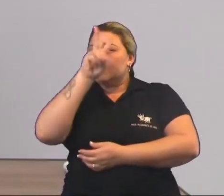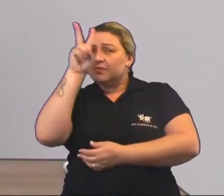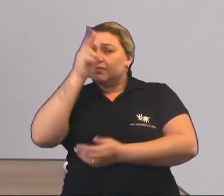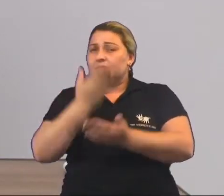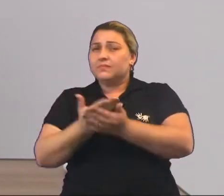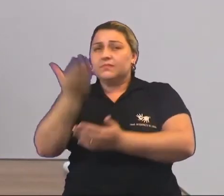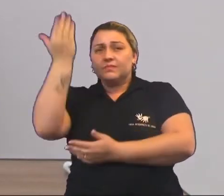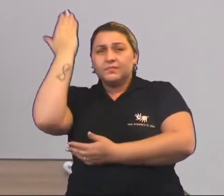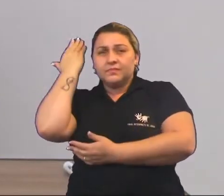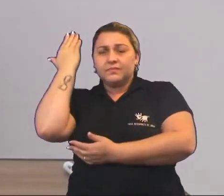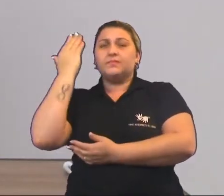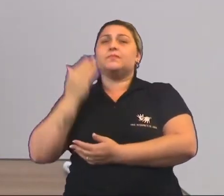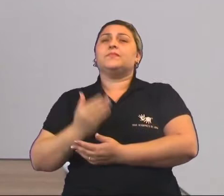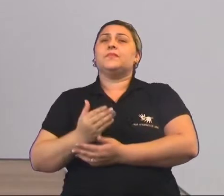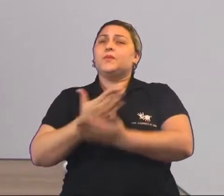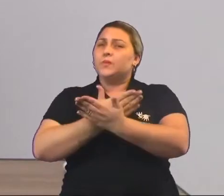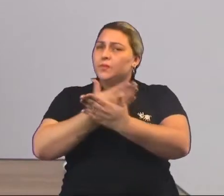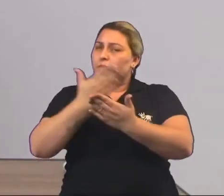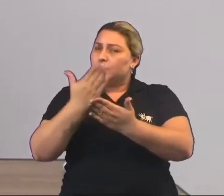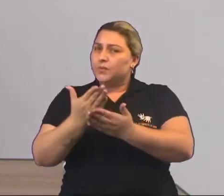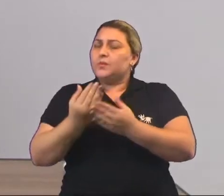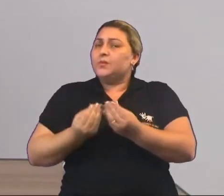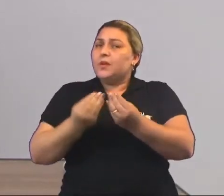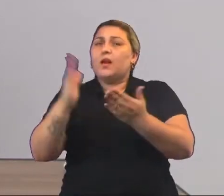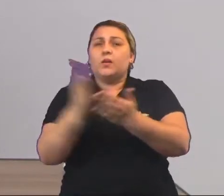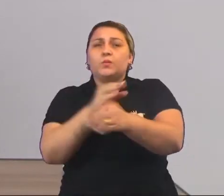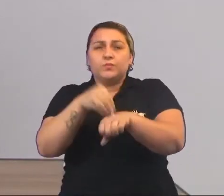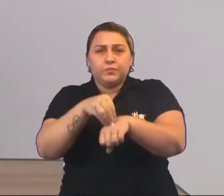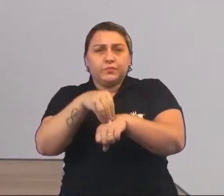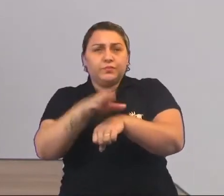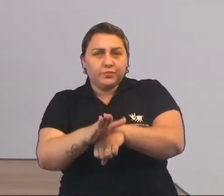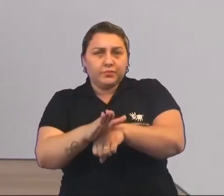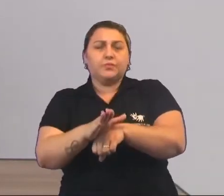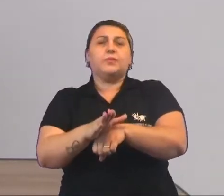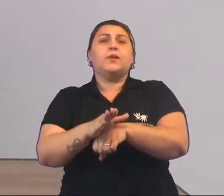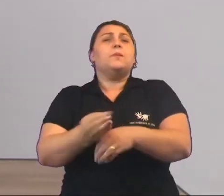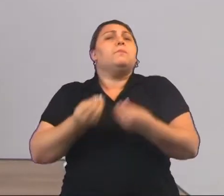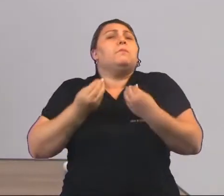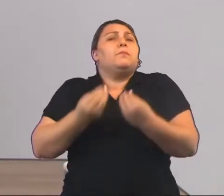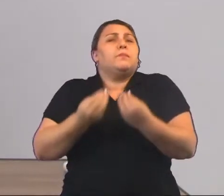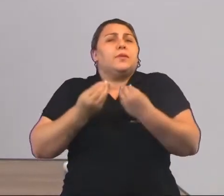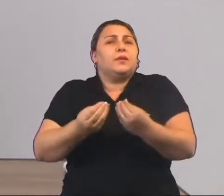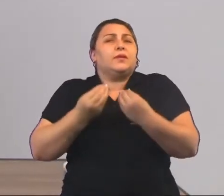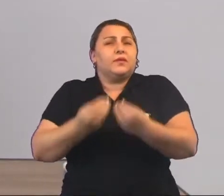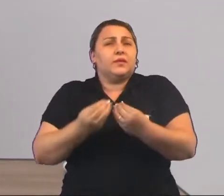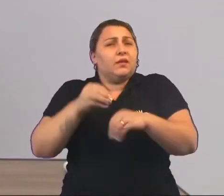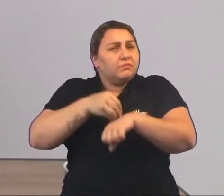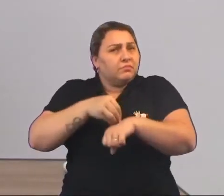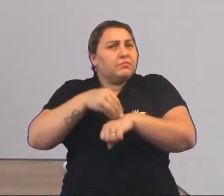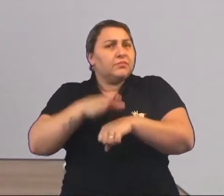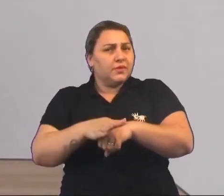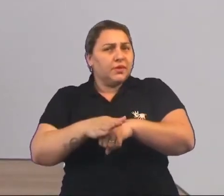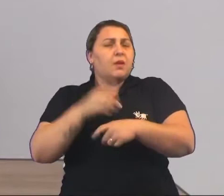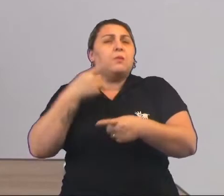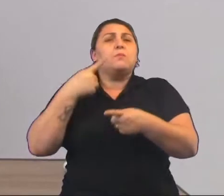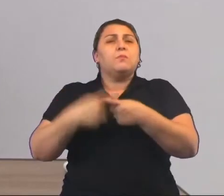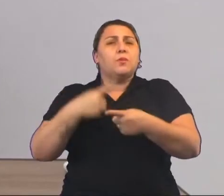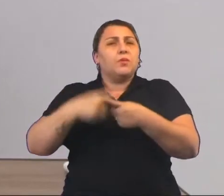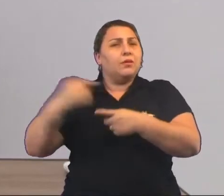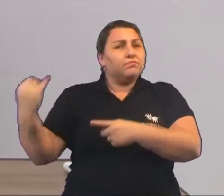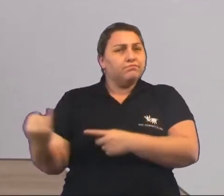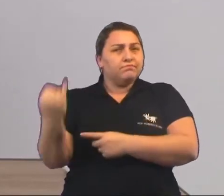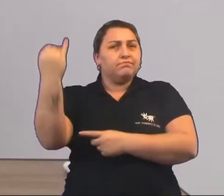lembram que na aula passada eu iniciei dando a vocês algumas dicas? E para o que eram mesmo aquelas dicas? Por que elas